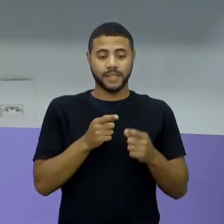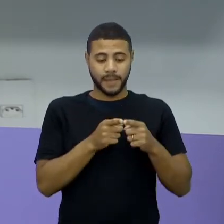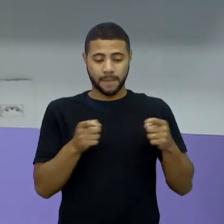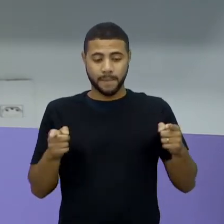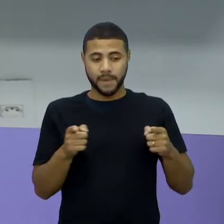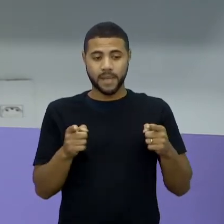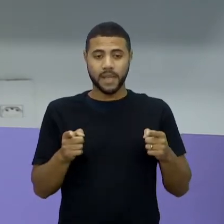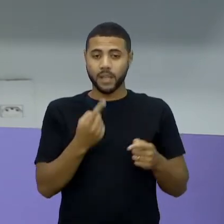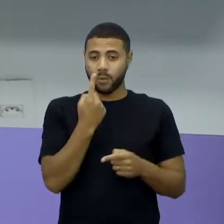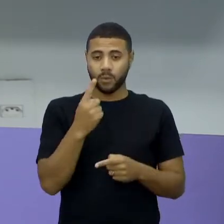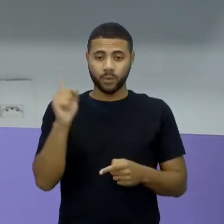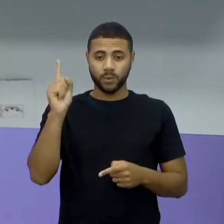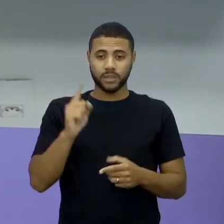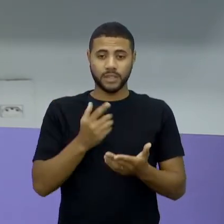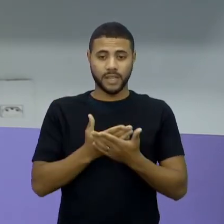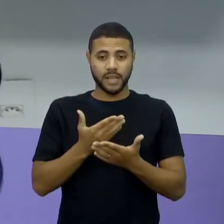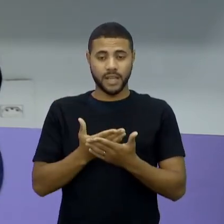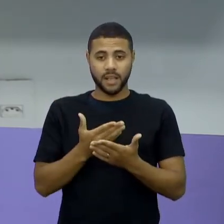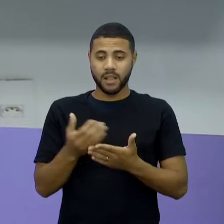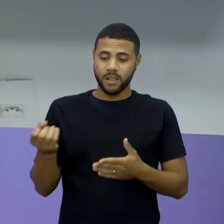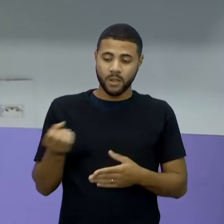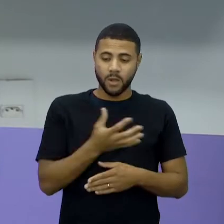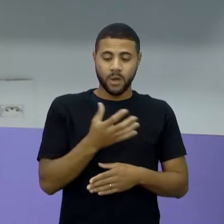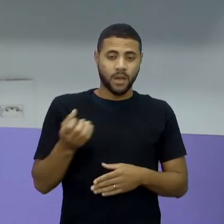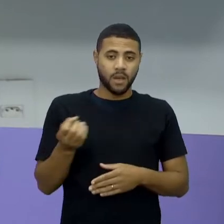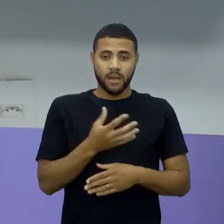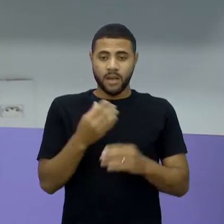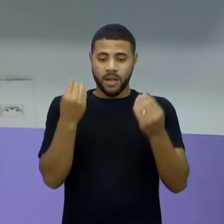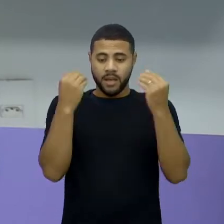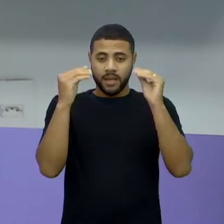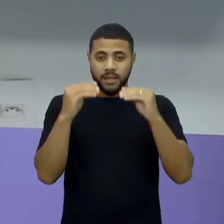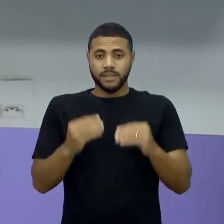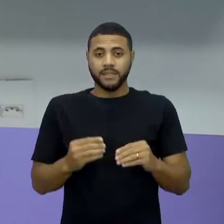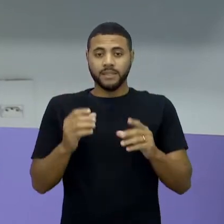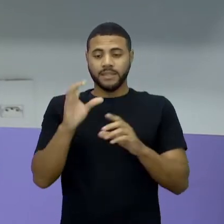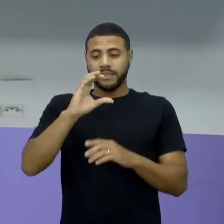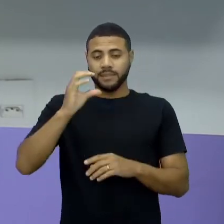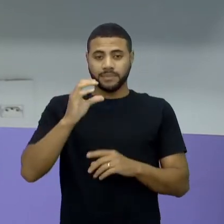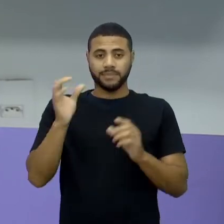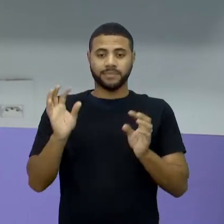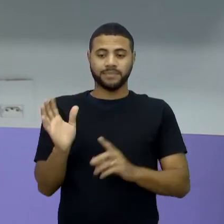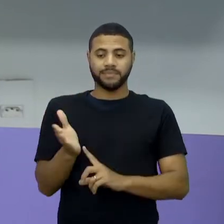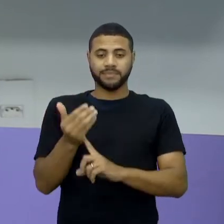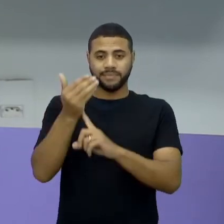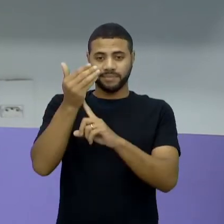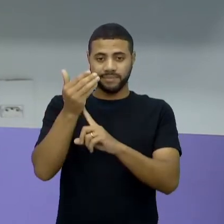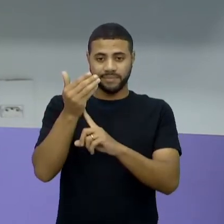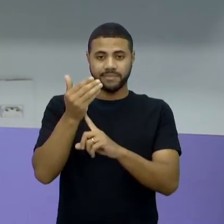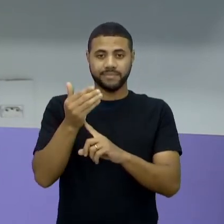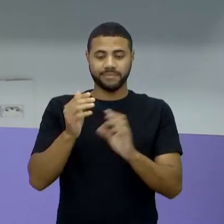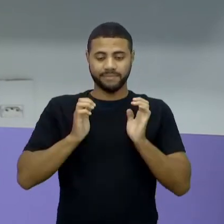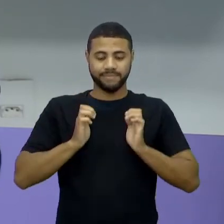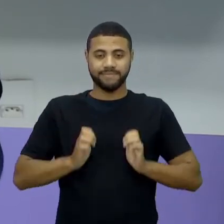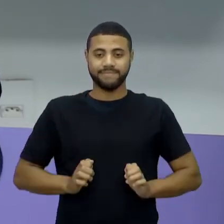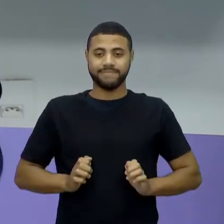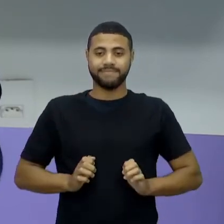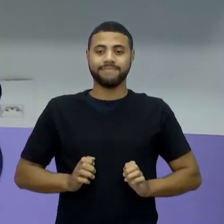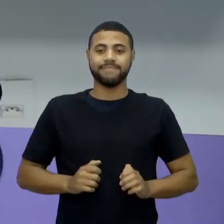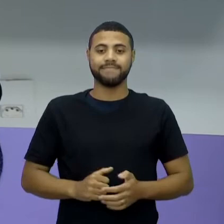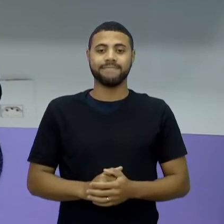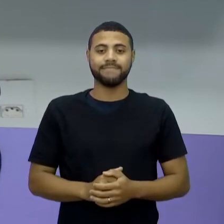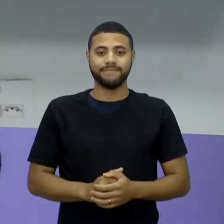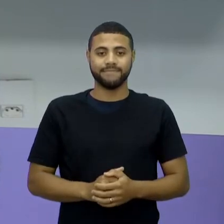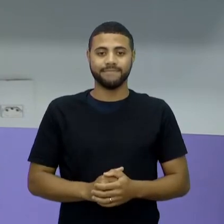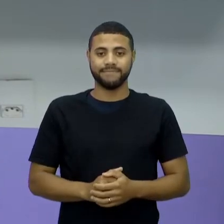de aulas inéditas do nosso componente Ciência, Tecnologia e Ética. Passou